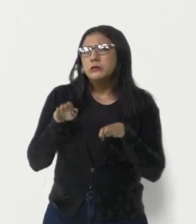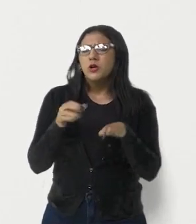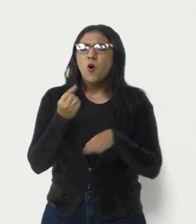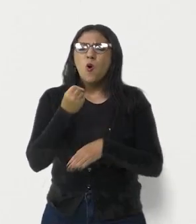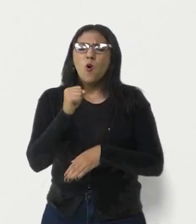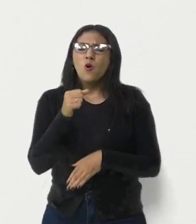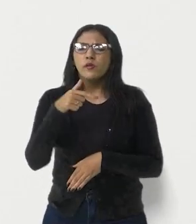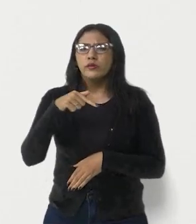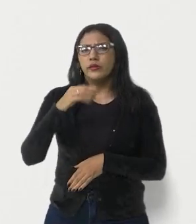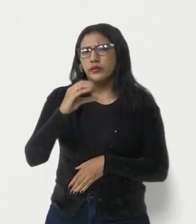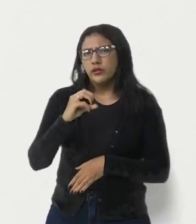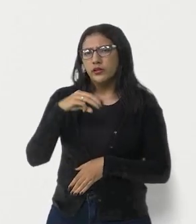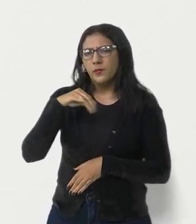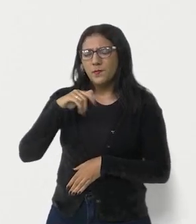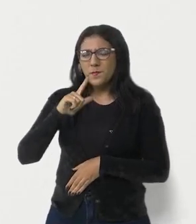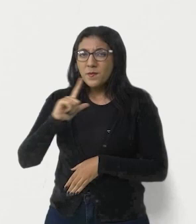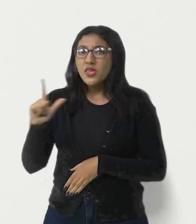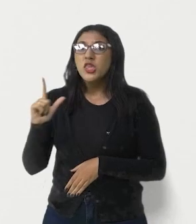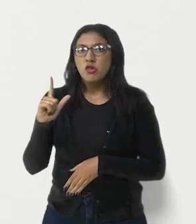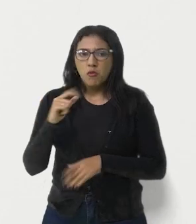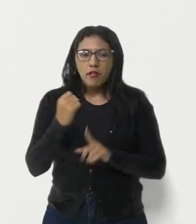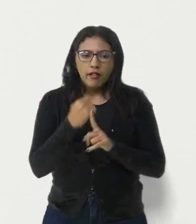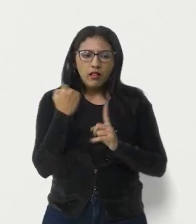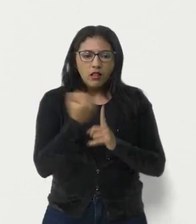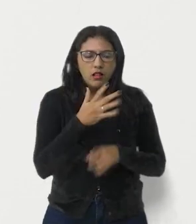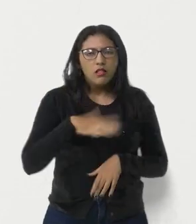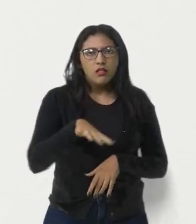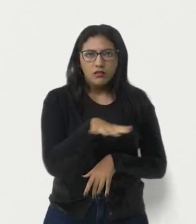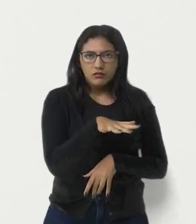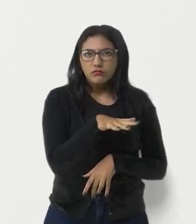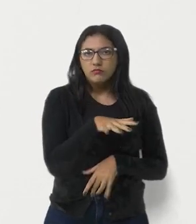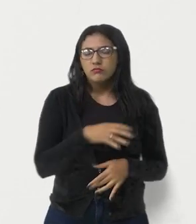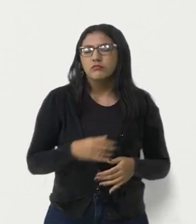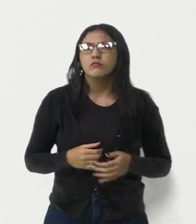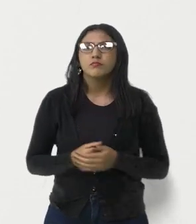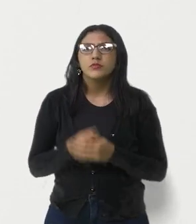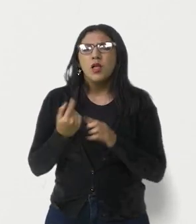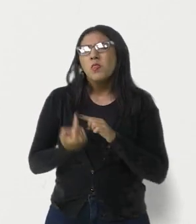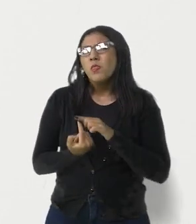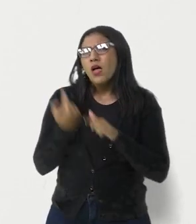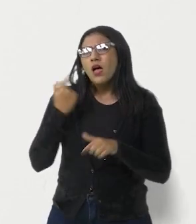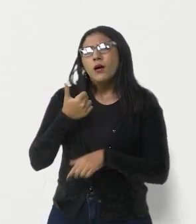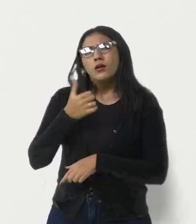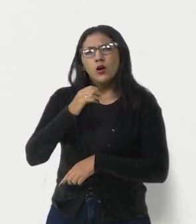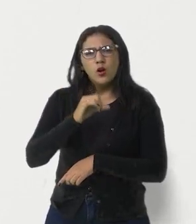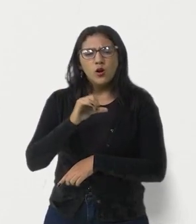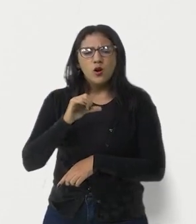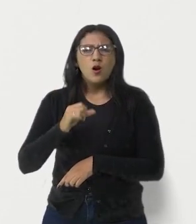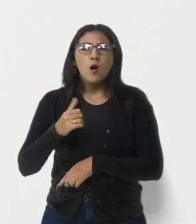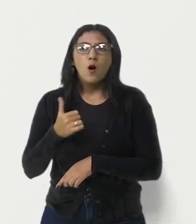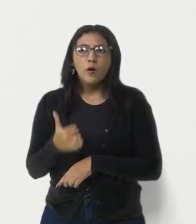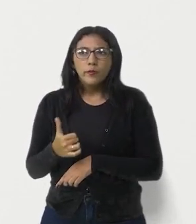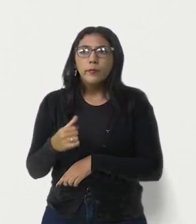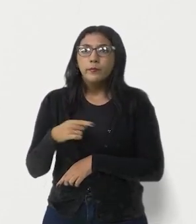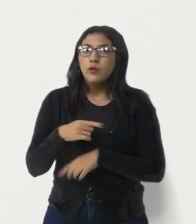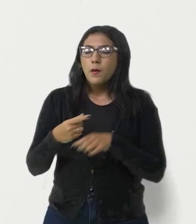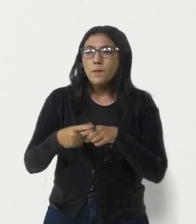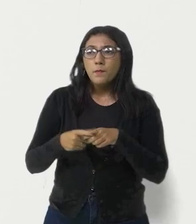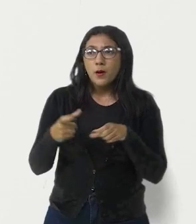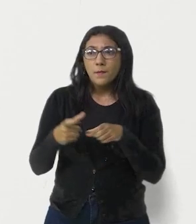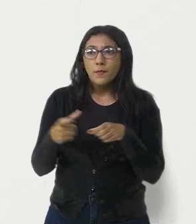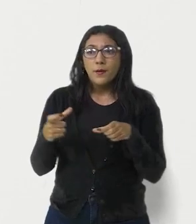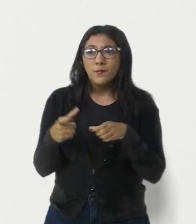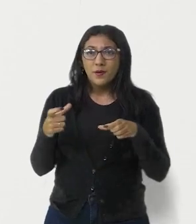mil indivíduos indígenas na nossa sociedade. Desde 1991, a população indígena